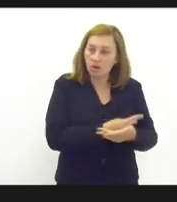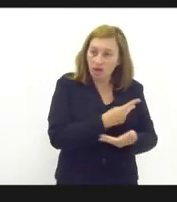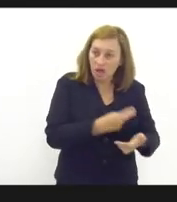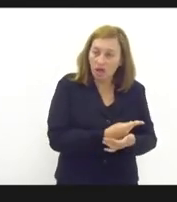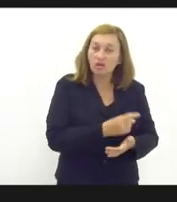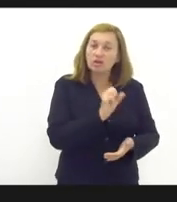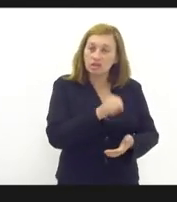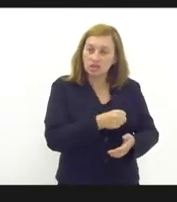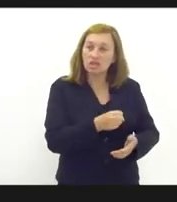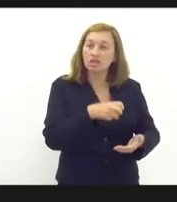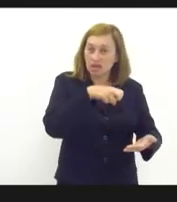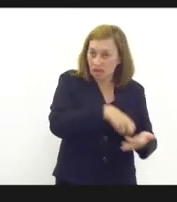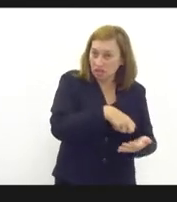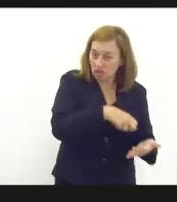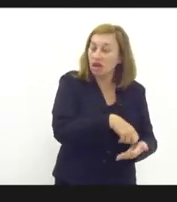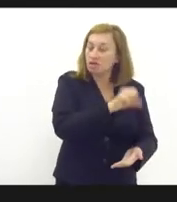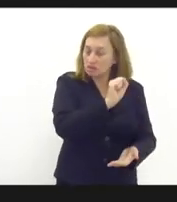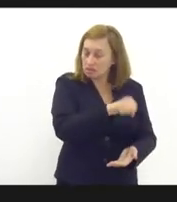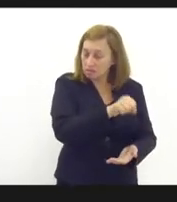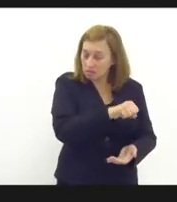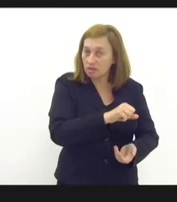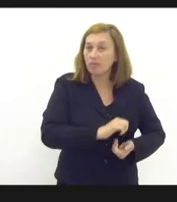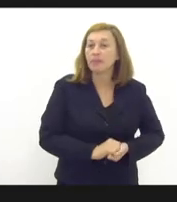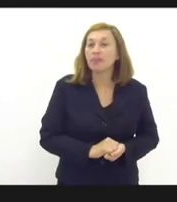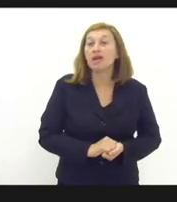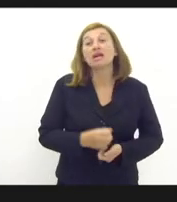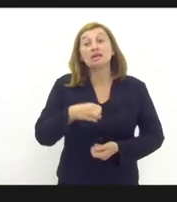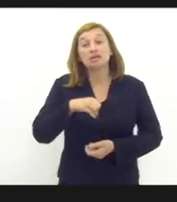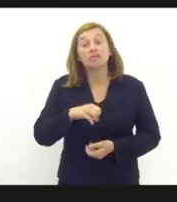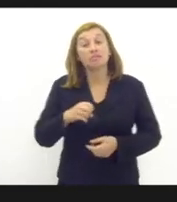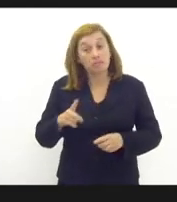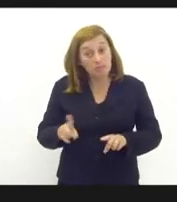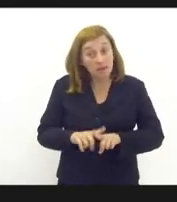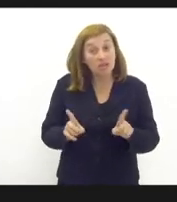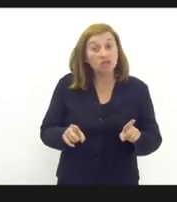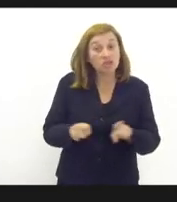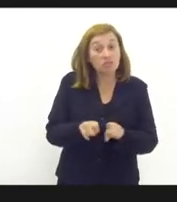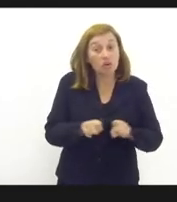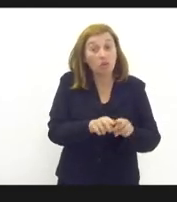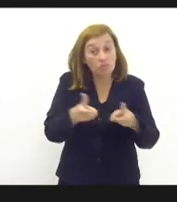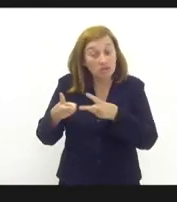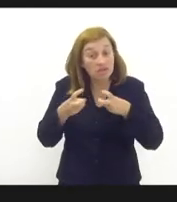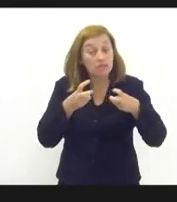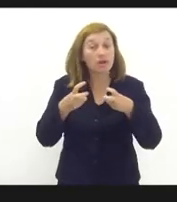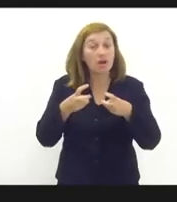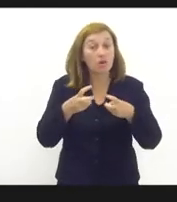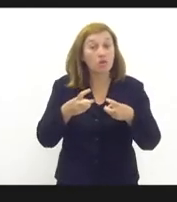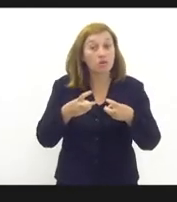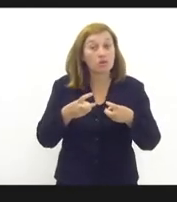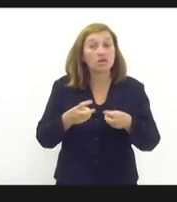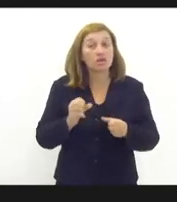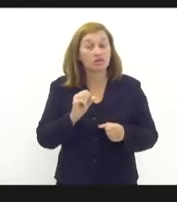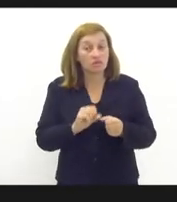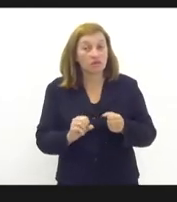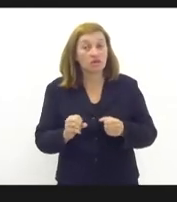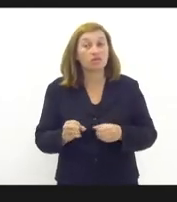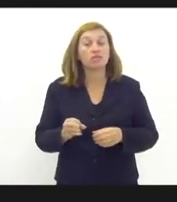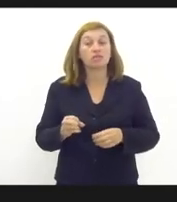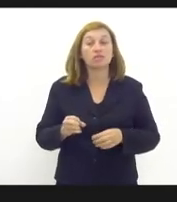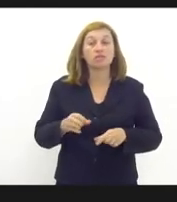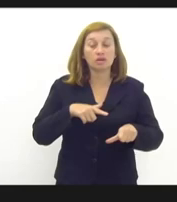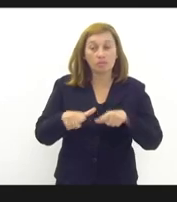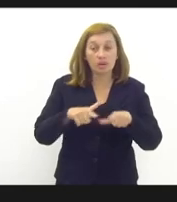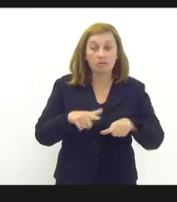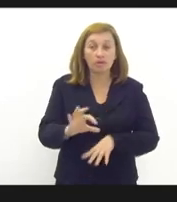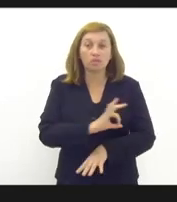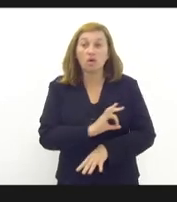temos que reparar, eu acho não, temos o dever de reparar, mas temos que observar também as coisas que são bem feitas e muito bem feitas pela polícia. Moramos num